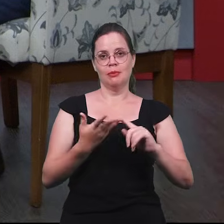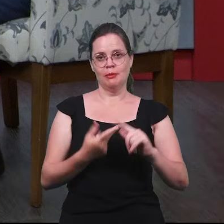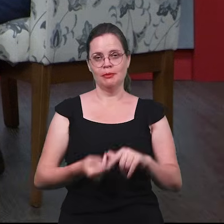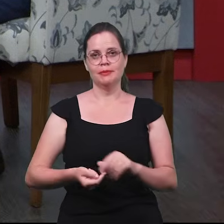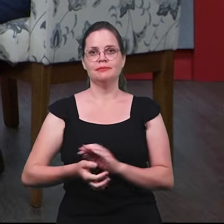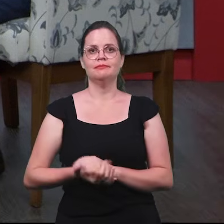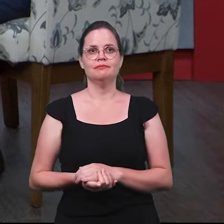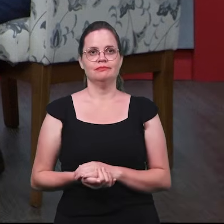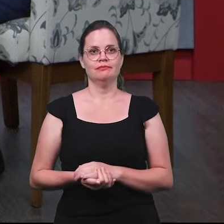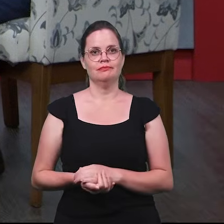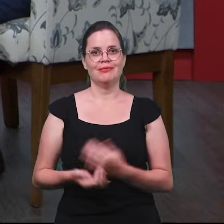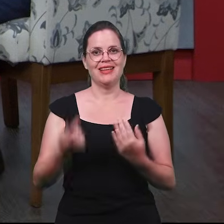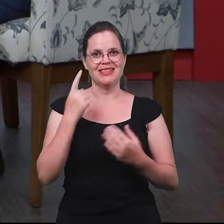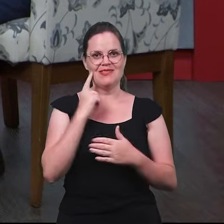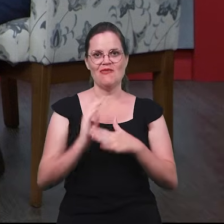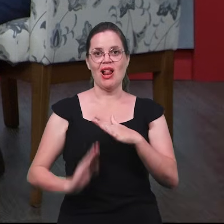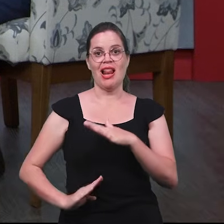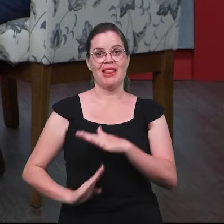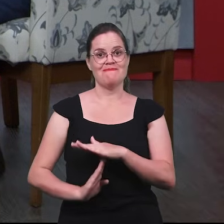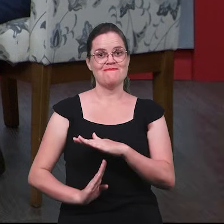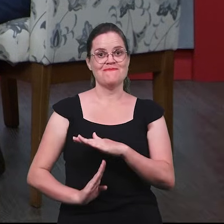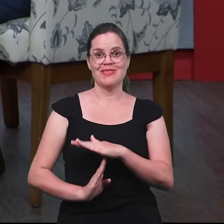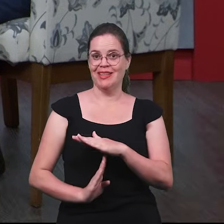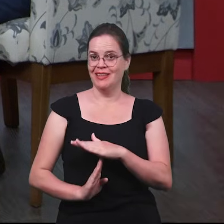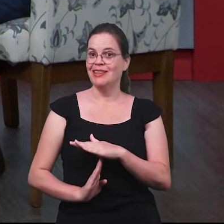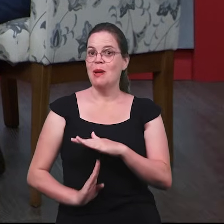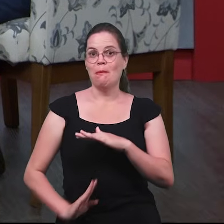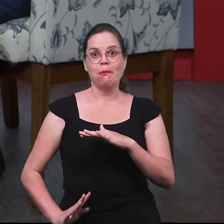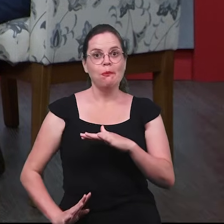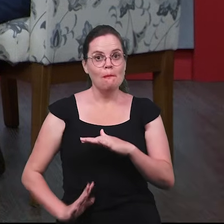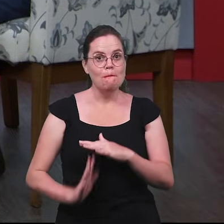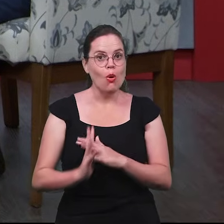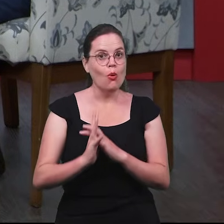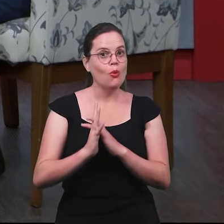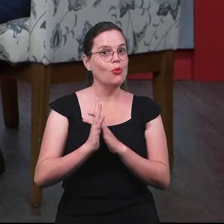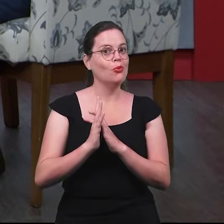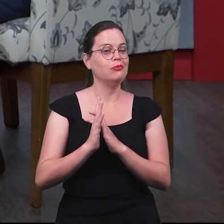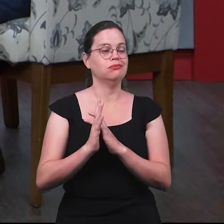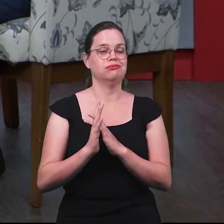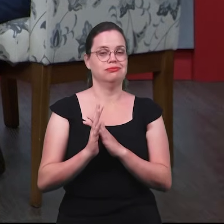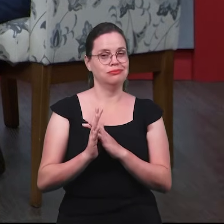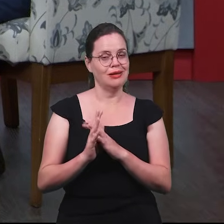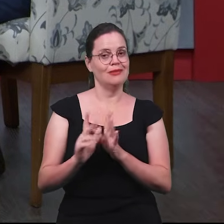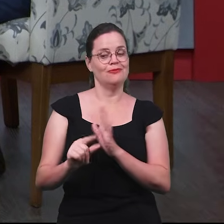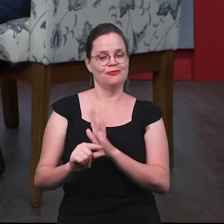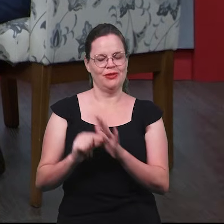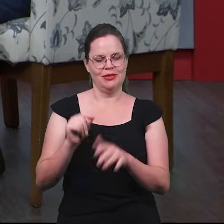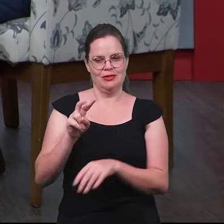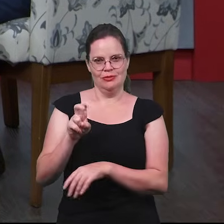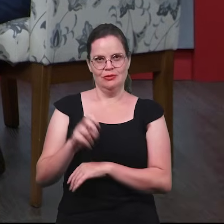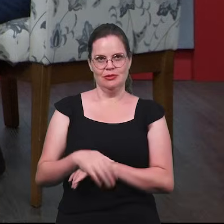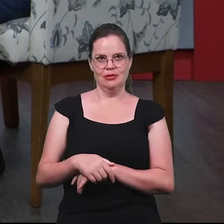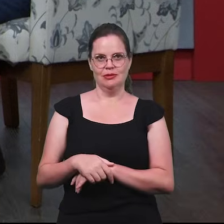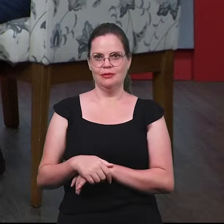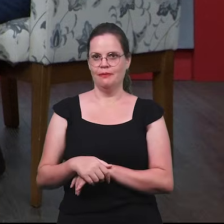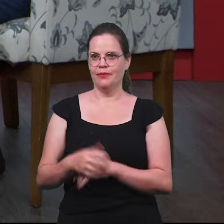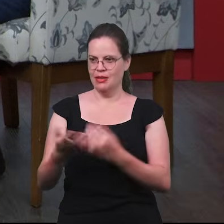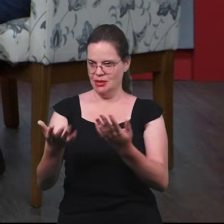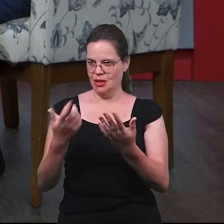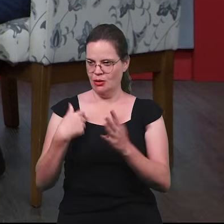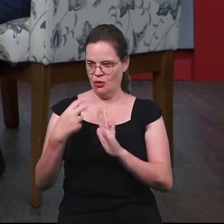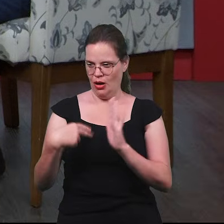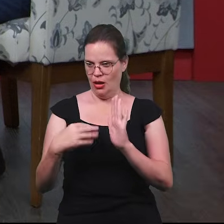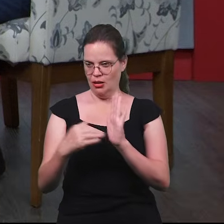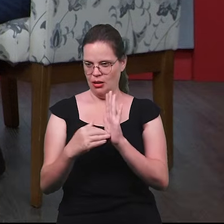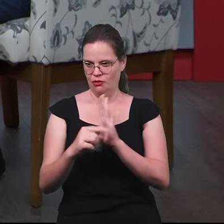Perfeito. Chegou no limite de Deus. Aí do versículo 5, você quer que eu leia até o verso